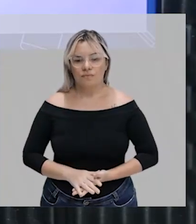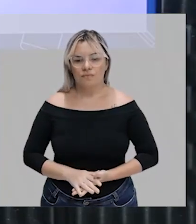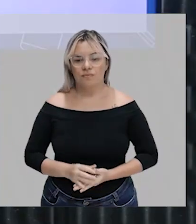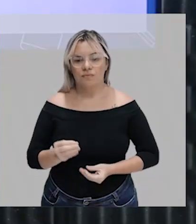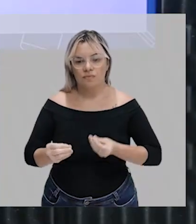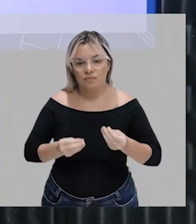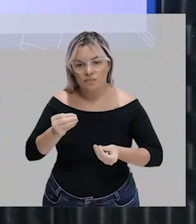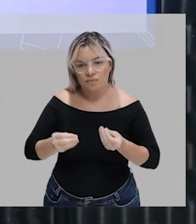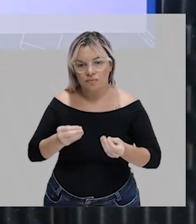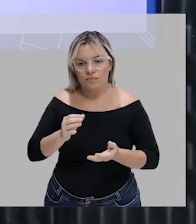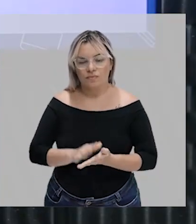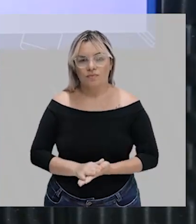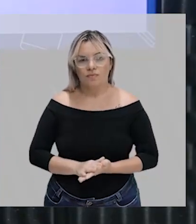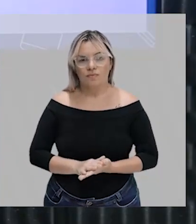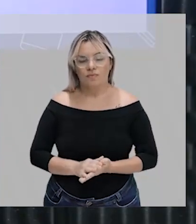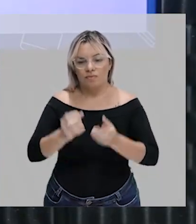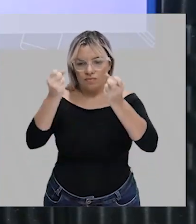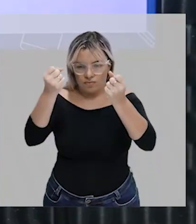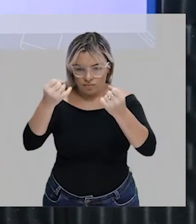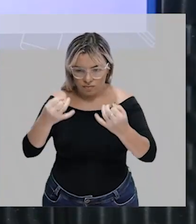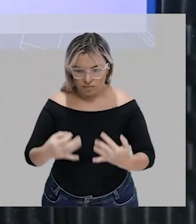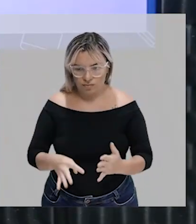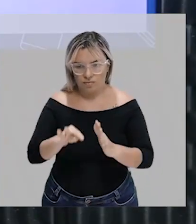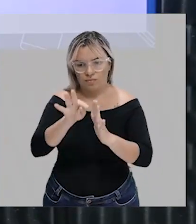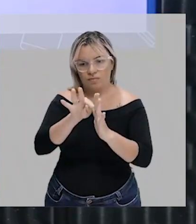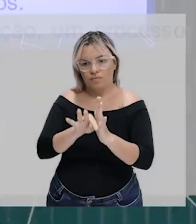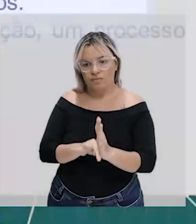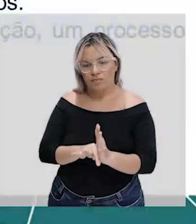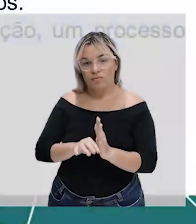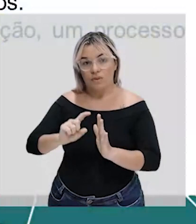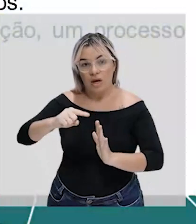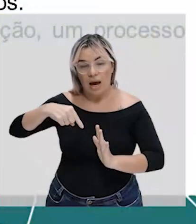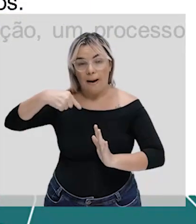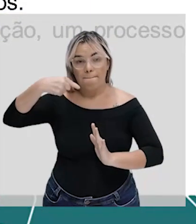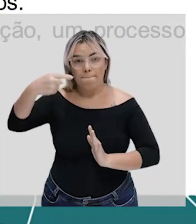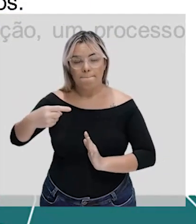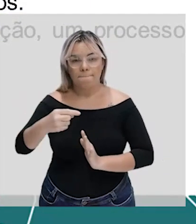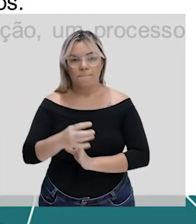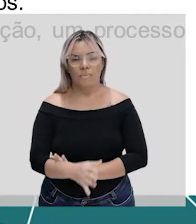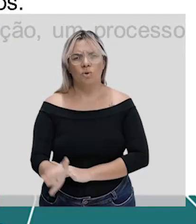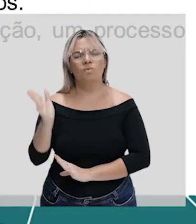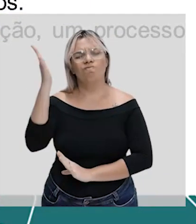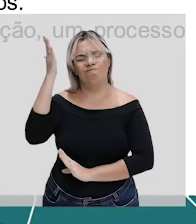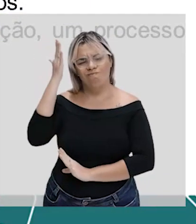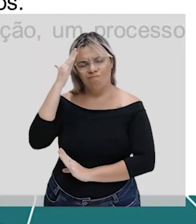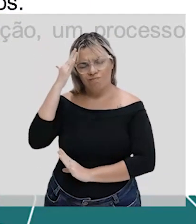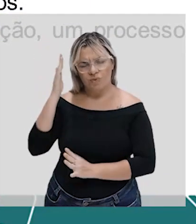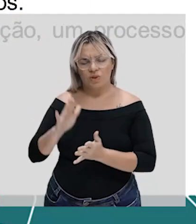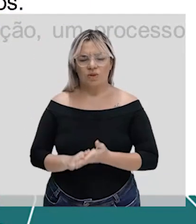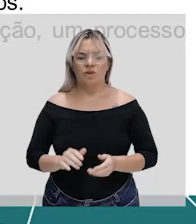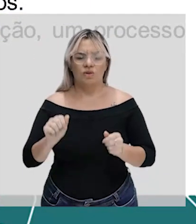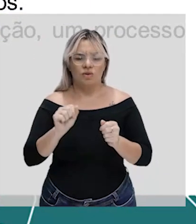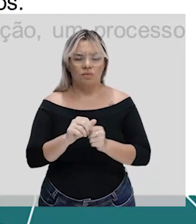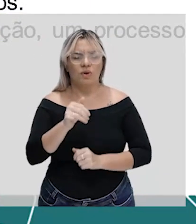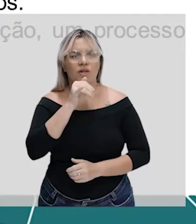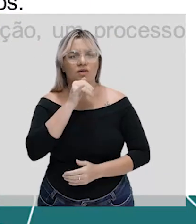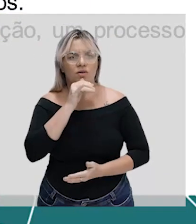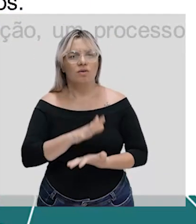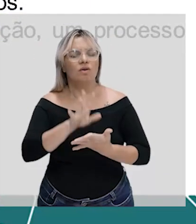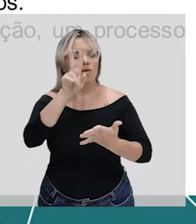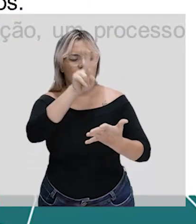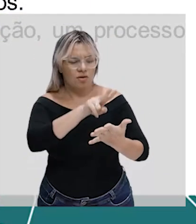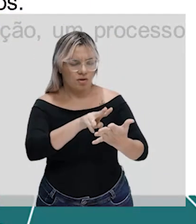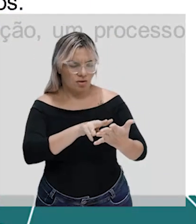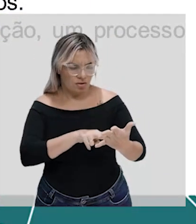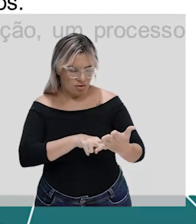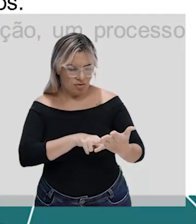de explicar um texto após a sua compreensão. Então, eu faço uma leitura de um texto. Por exemplo, vocês fazem a leitura